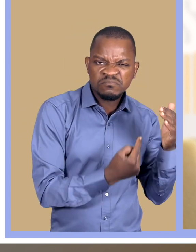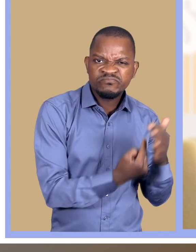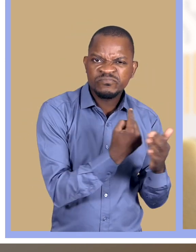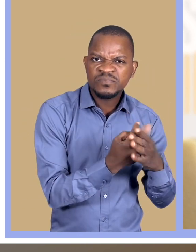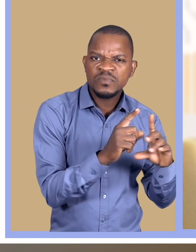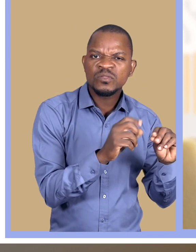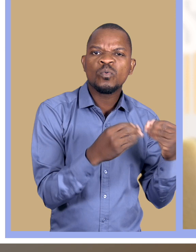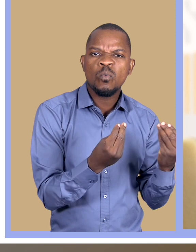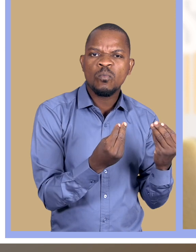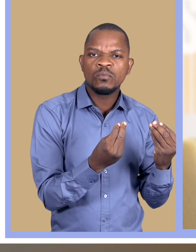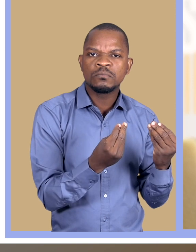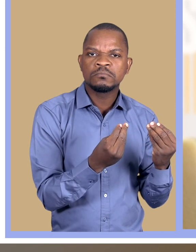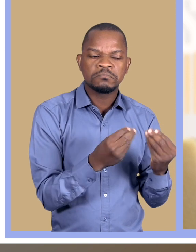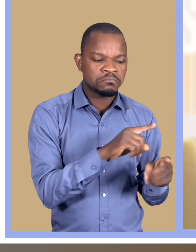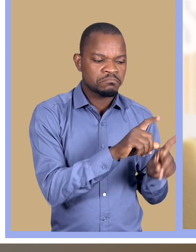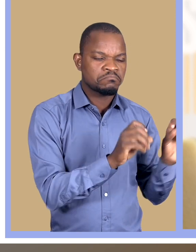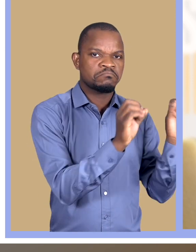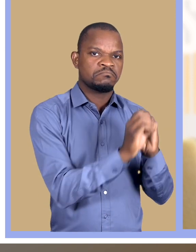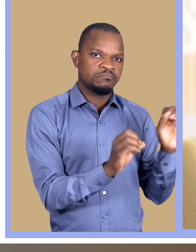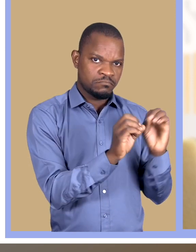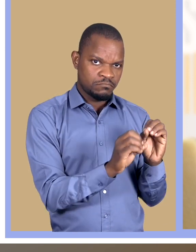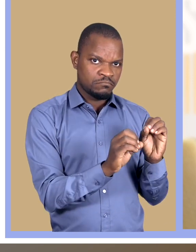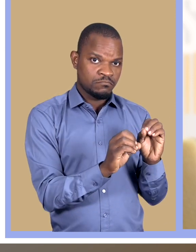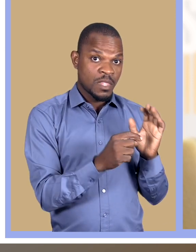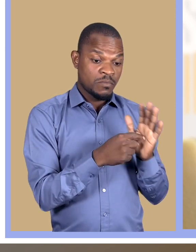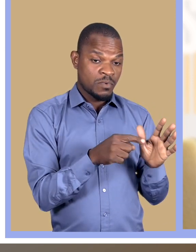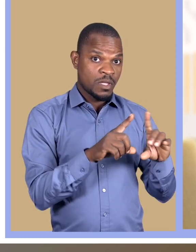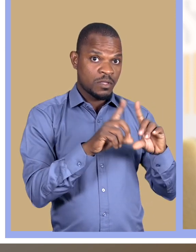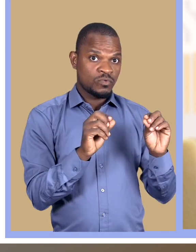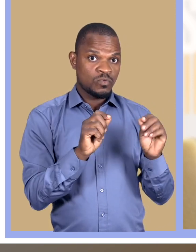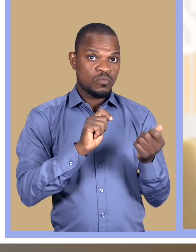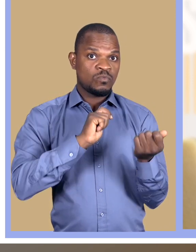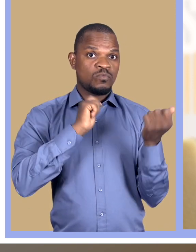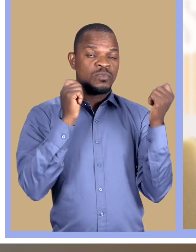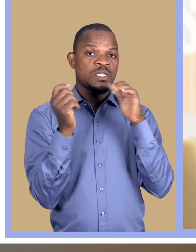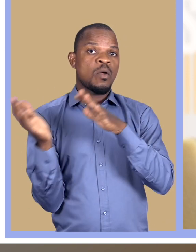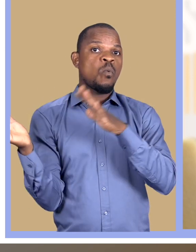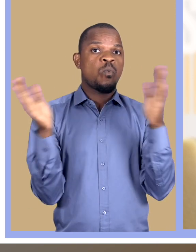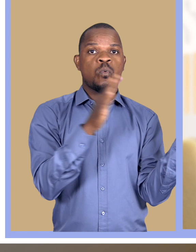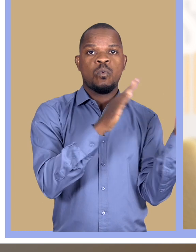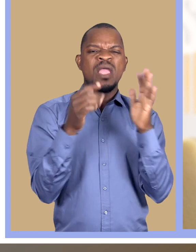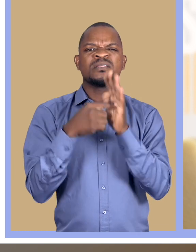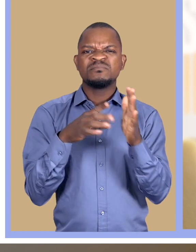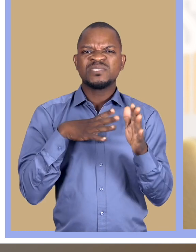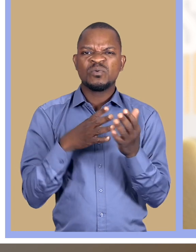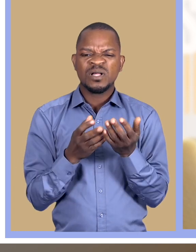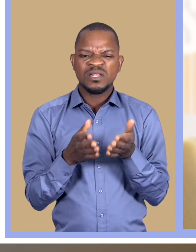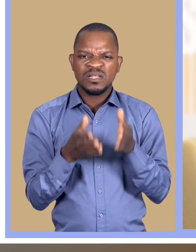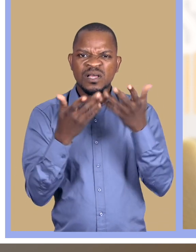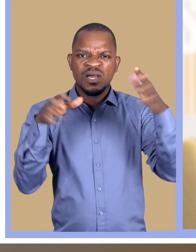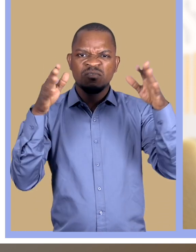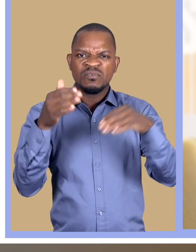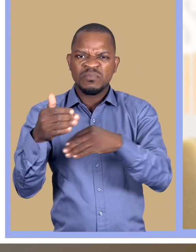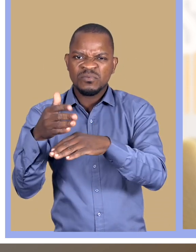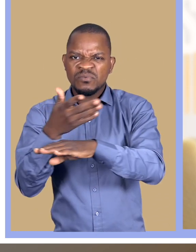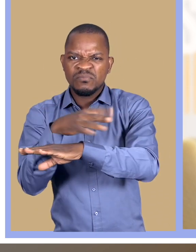melhorar. E reparo isso para a questão de mudanças climáticas virada ao Mangau, por exemplo. Nós, como país,